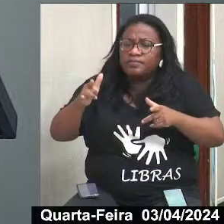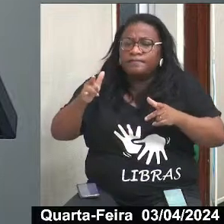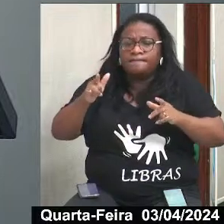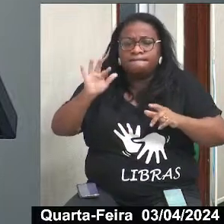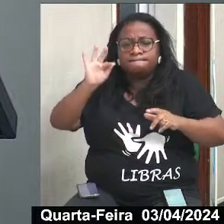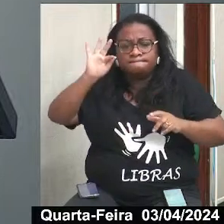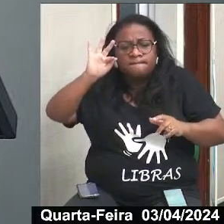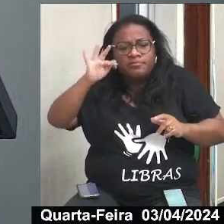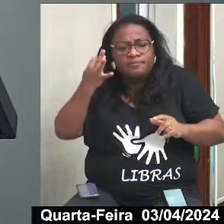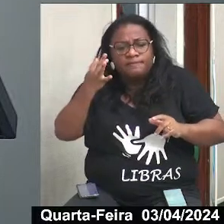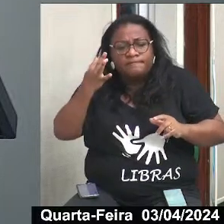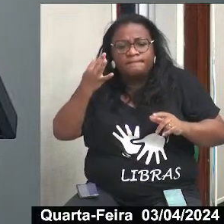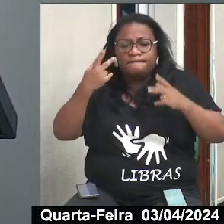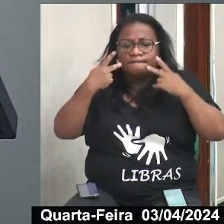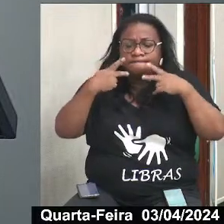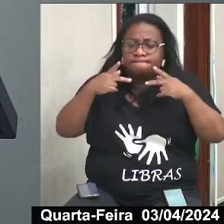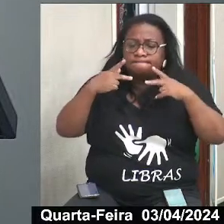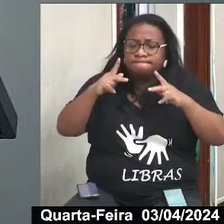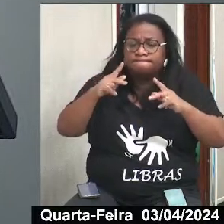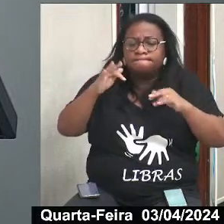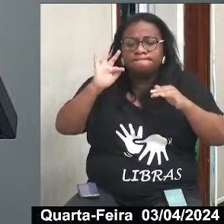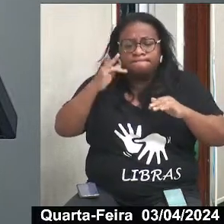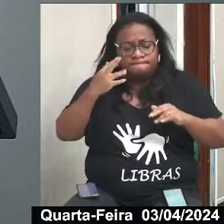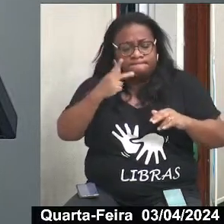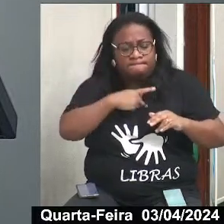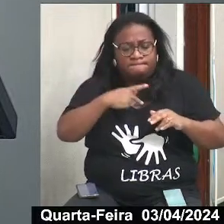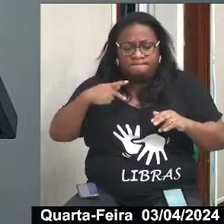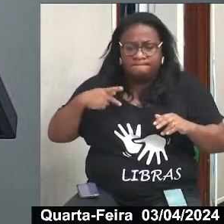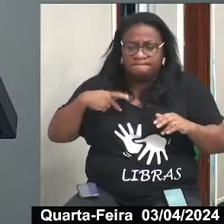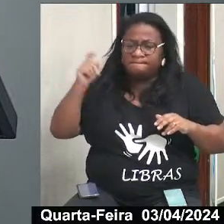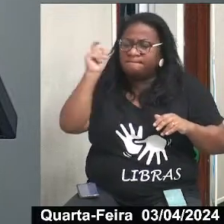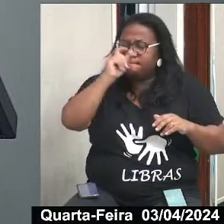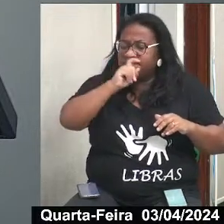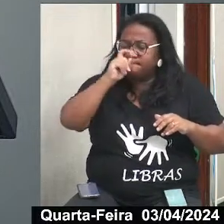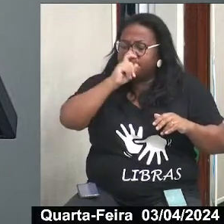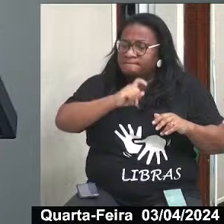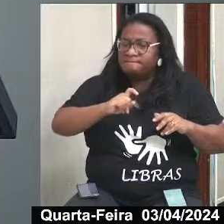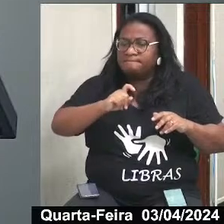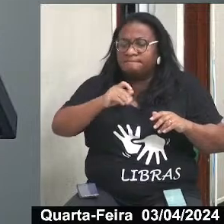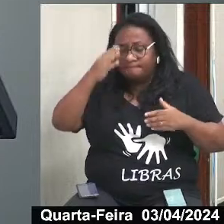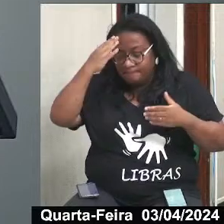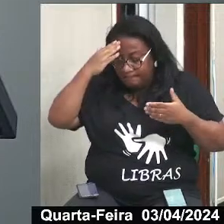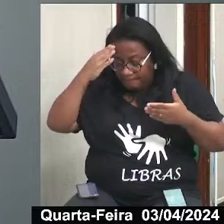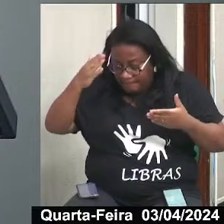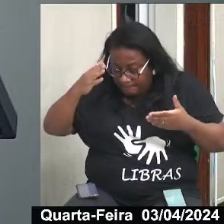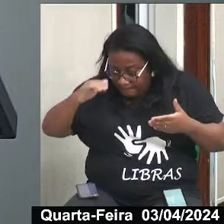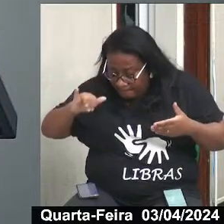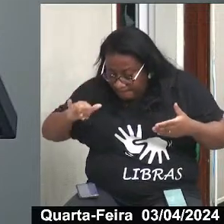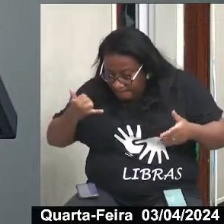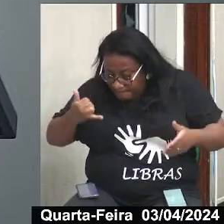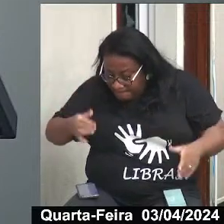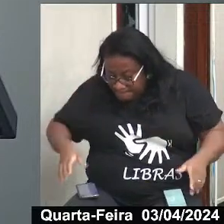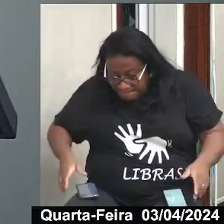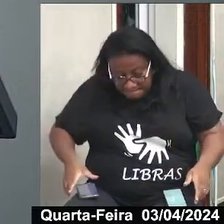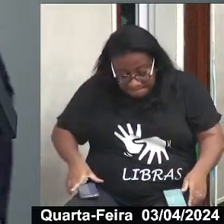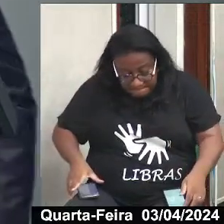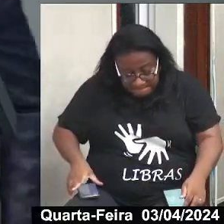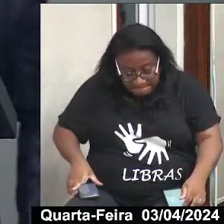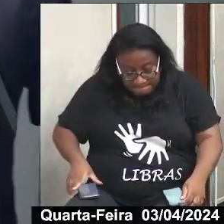falsos profetas surgirão e enganarão a muitos. Obrigado, presidente, pela